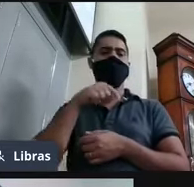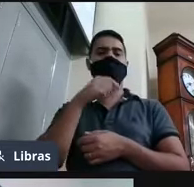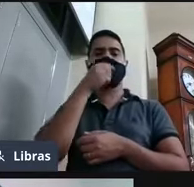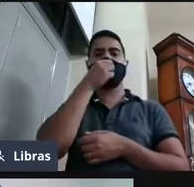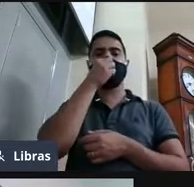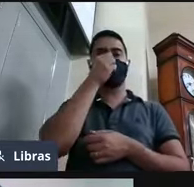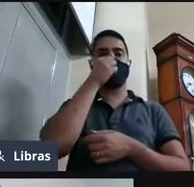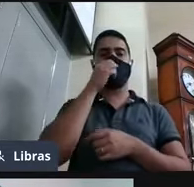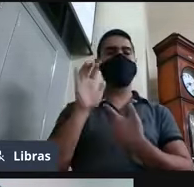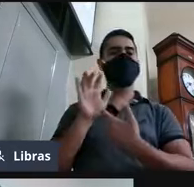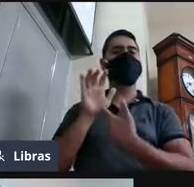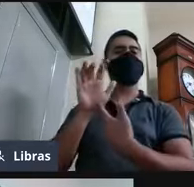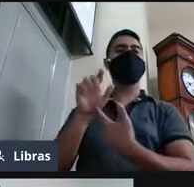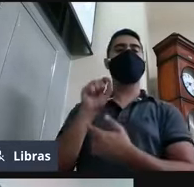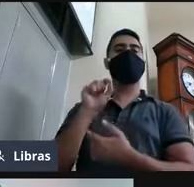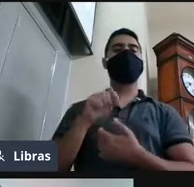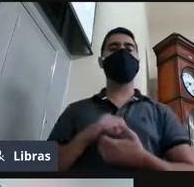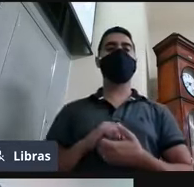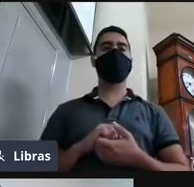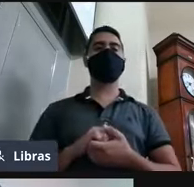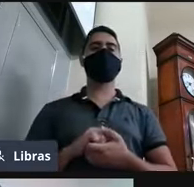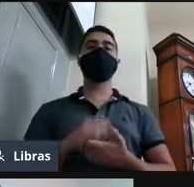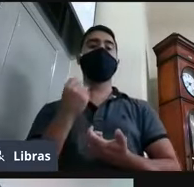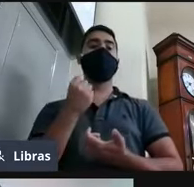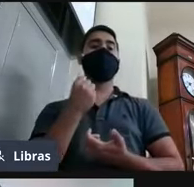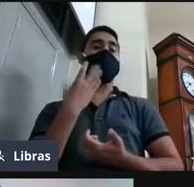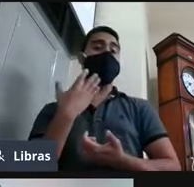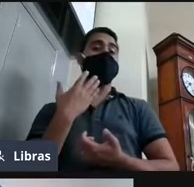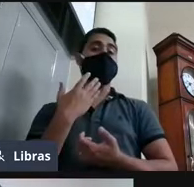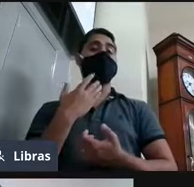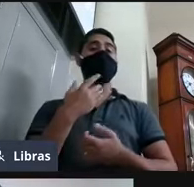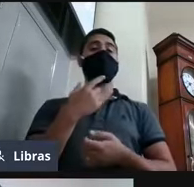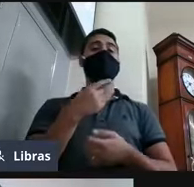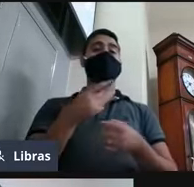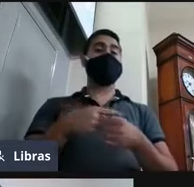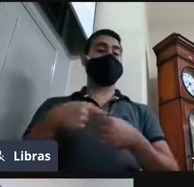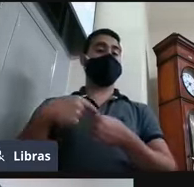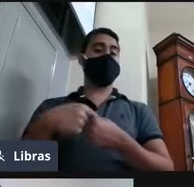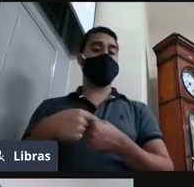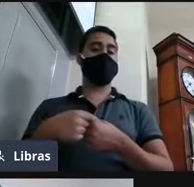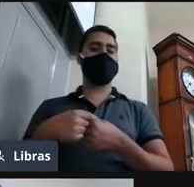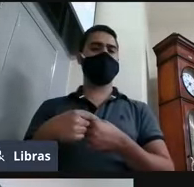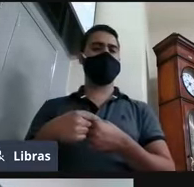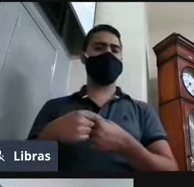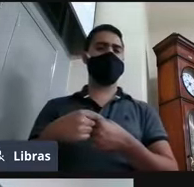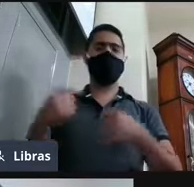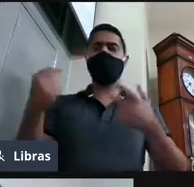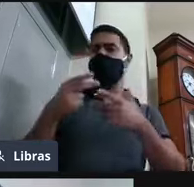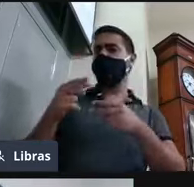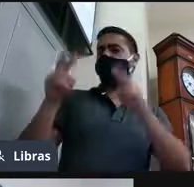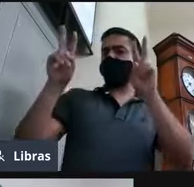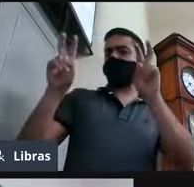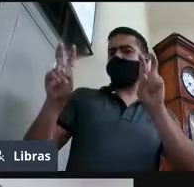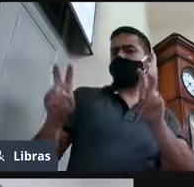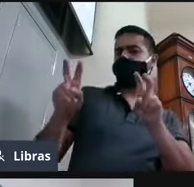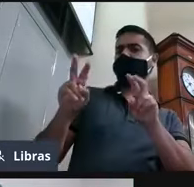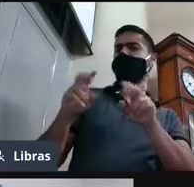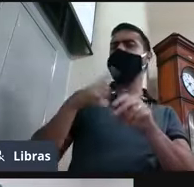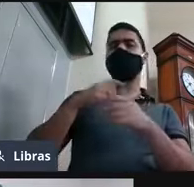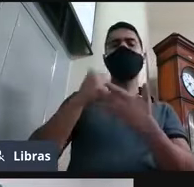a gente apresentou, que é para o bem da nossa cidade. Argumentos esses que são